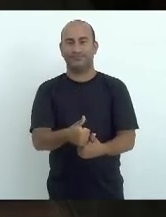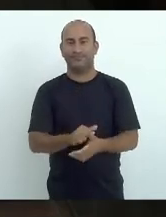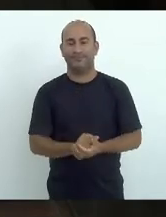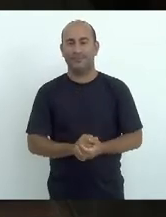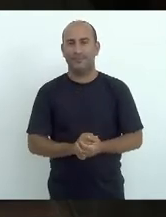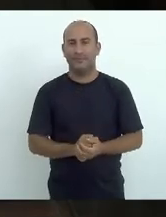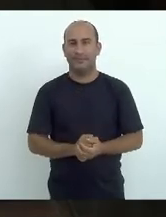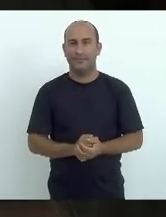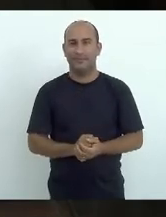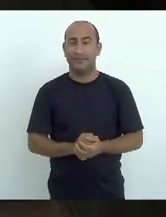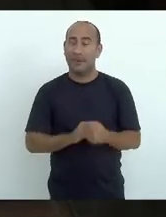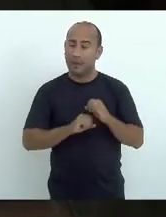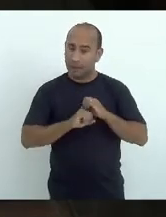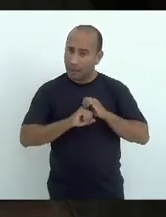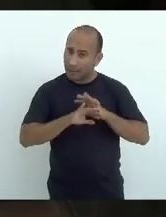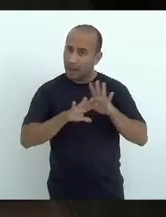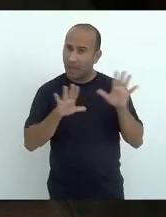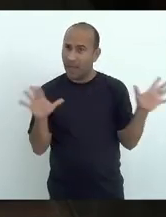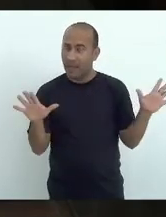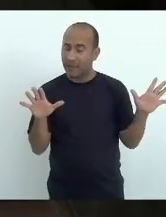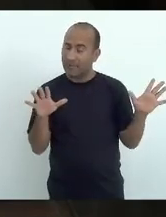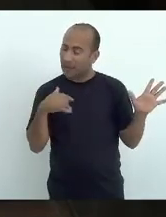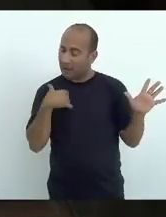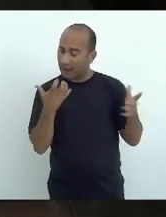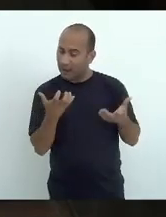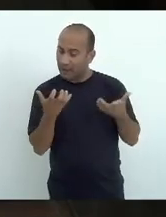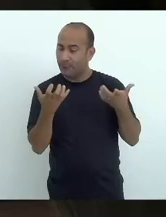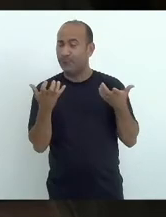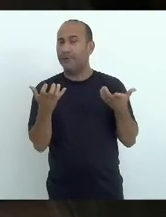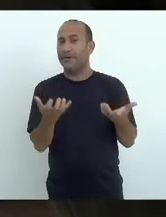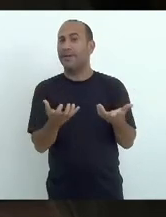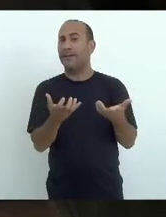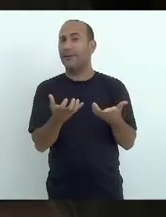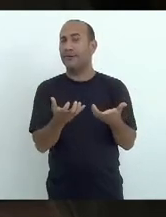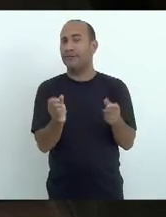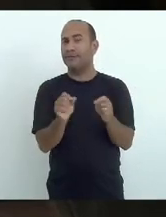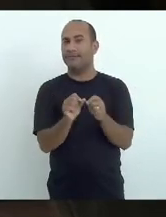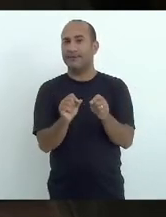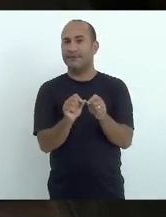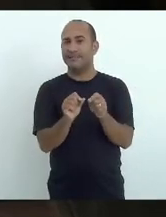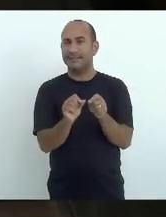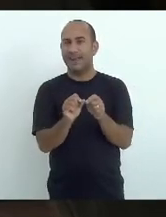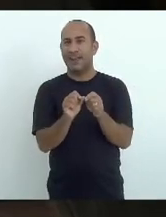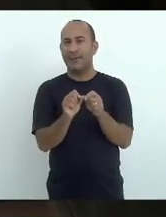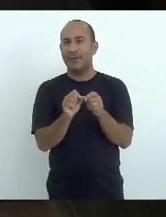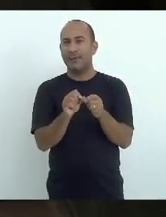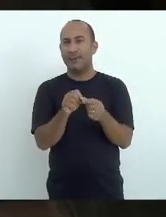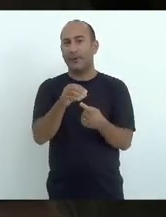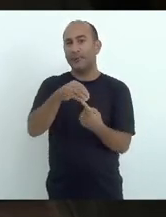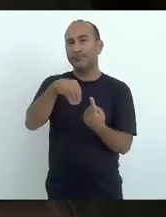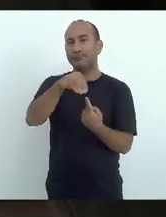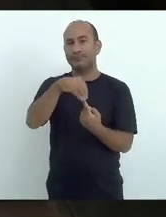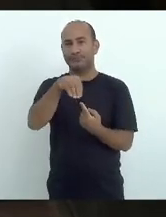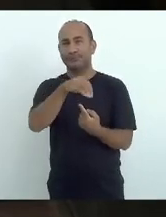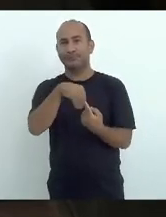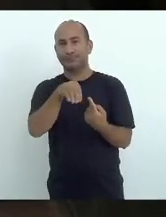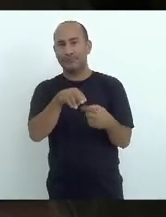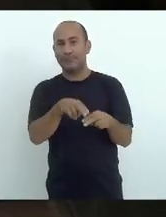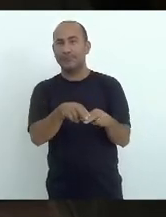claro, quisera eu estivesse fazendo parte dessa